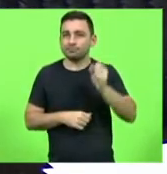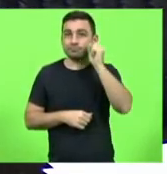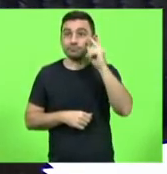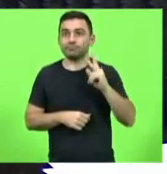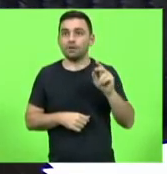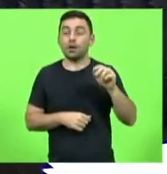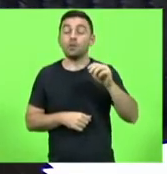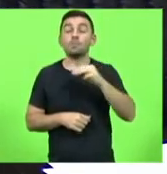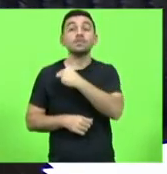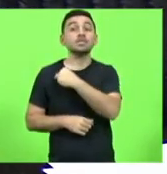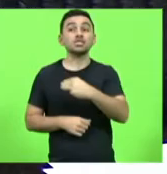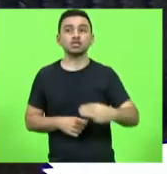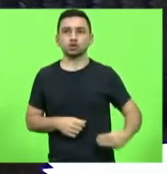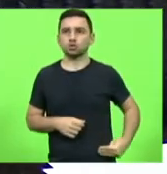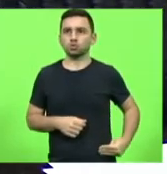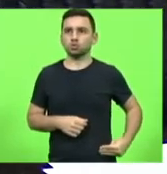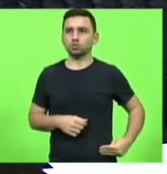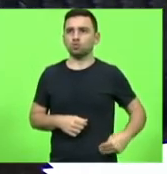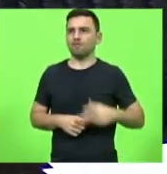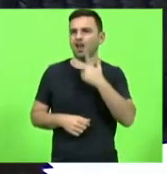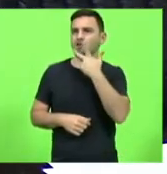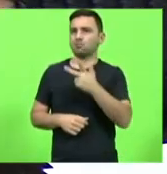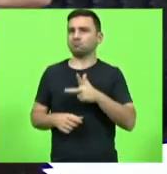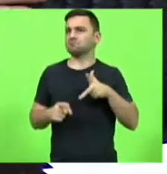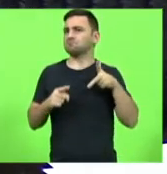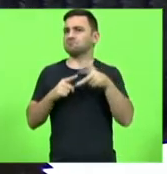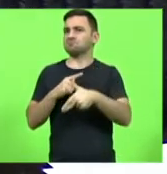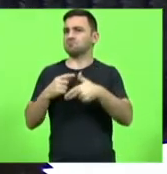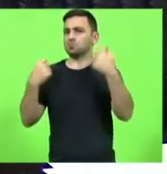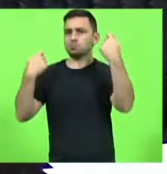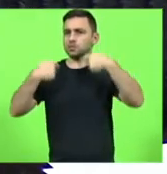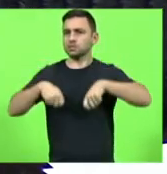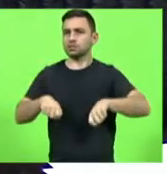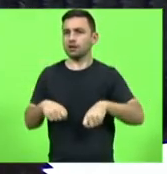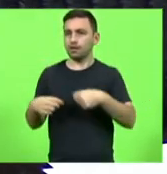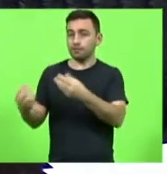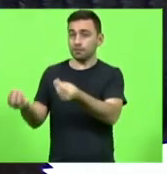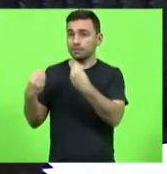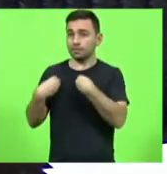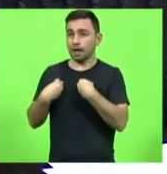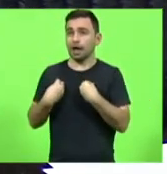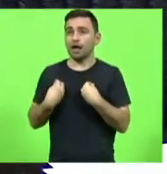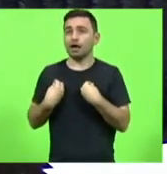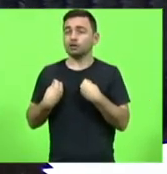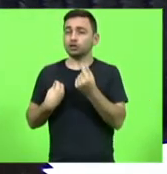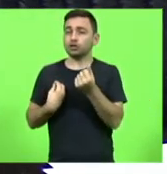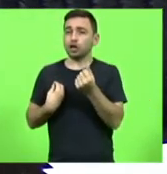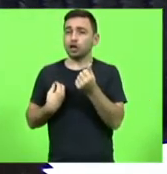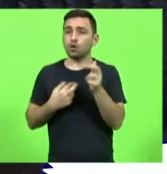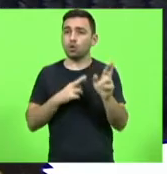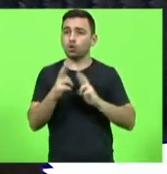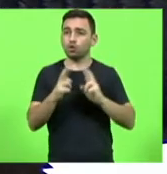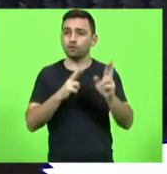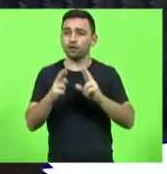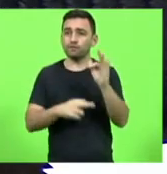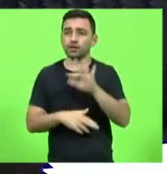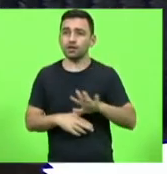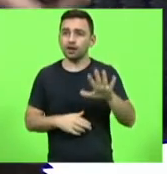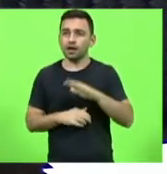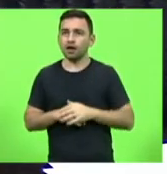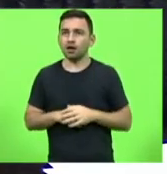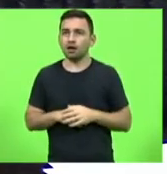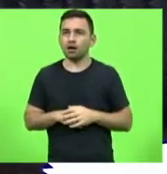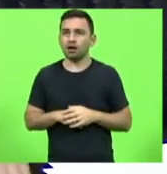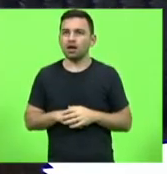ministro certamente pegou, cortou o orçamento, não precisam, porque, claro, está oferecendo dinheiro para a rodovia federal, o ministro, na hora, passa um facão,